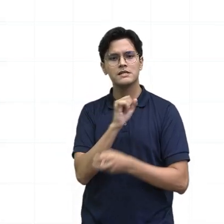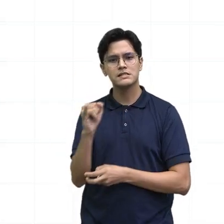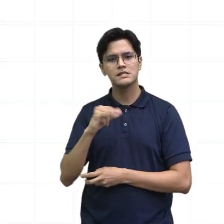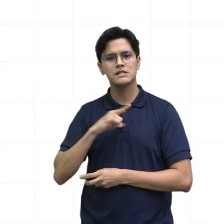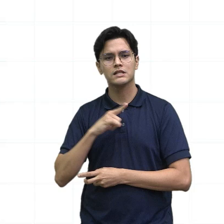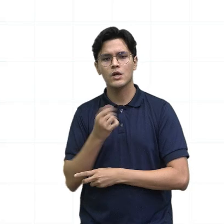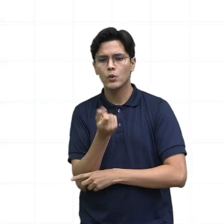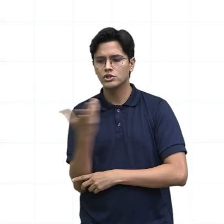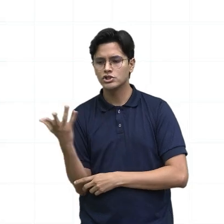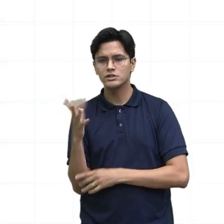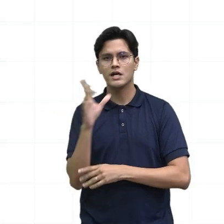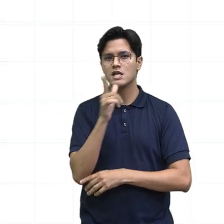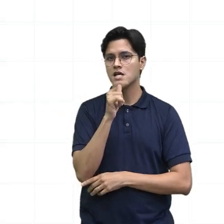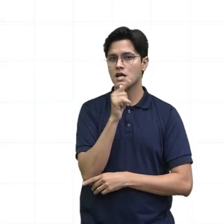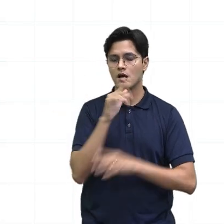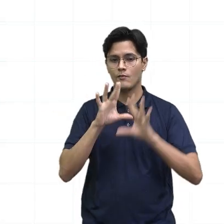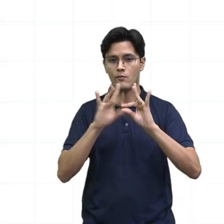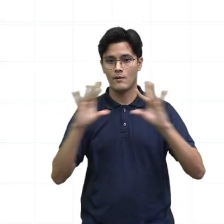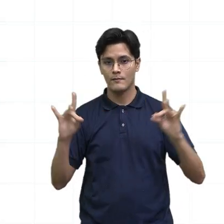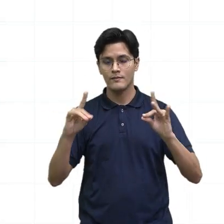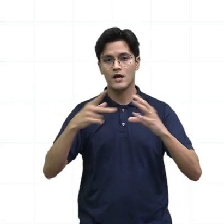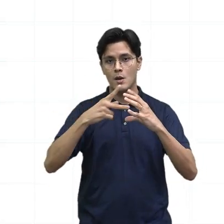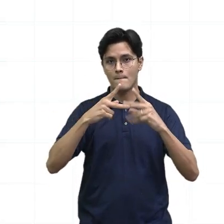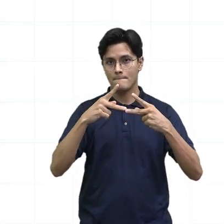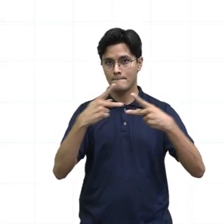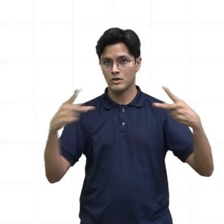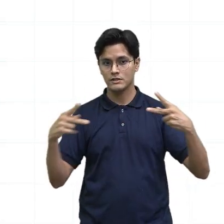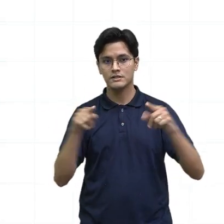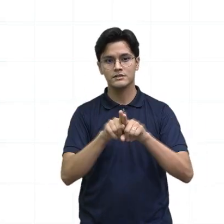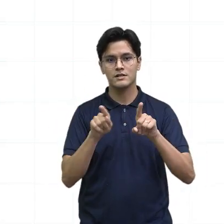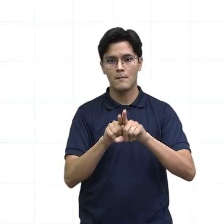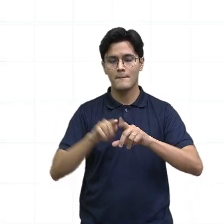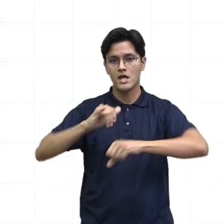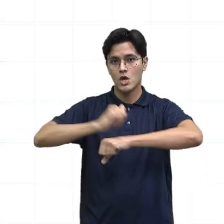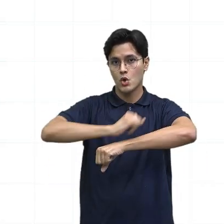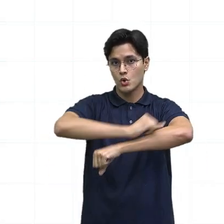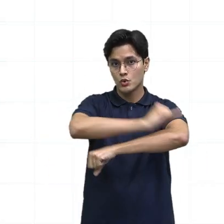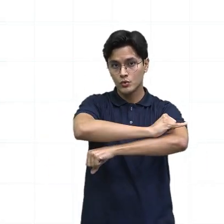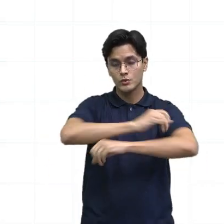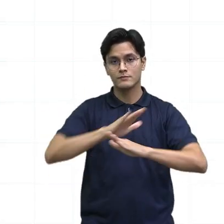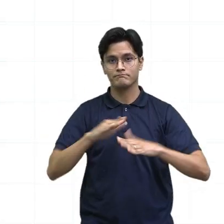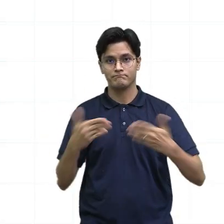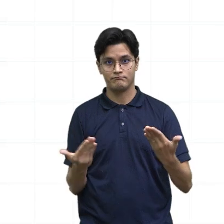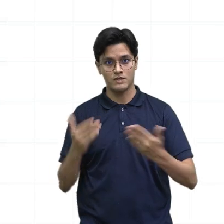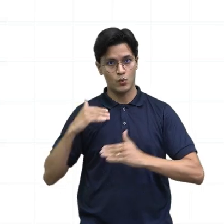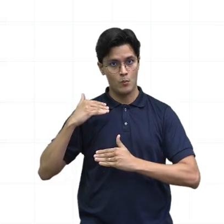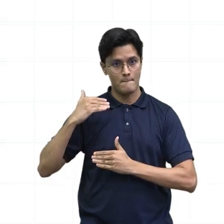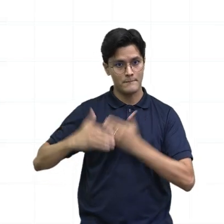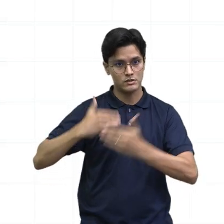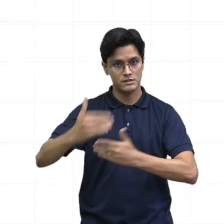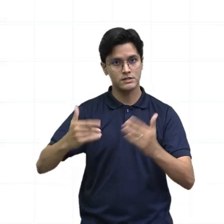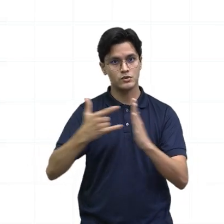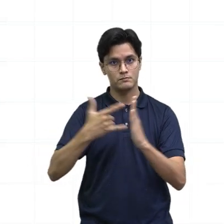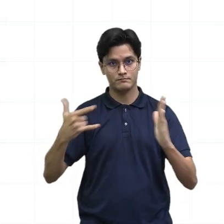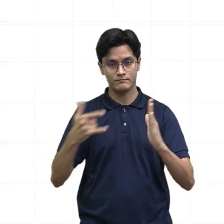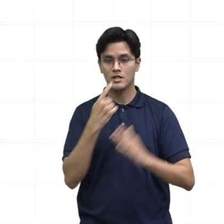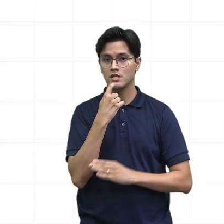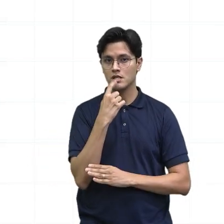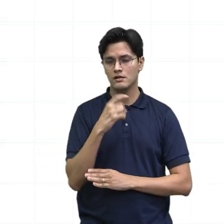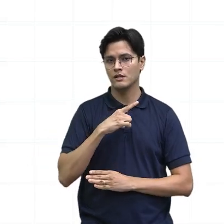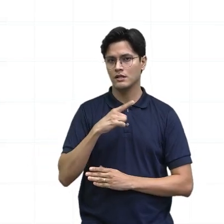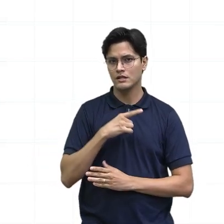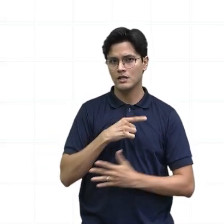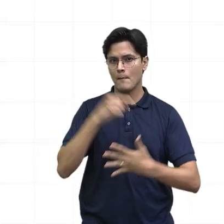esse infravermelho ele pode servir para várias atividades, né? Para várias questões aí dentro da área alimentícia. E